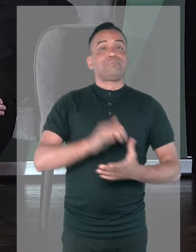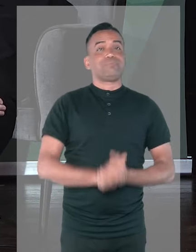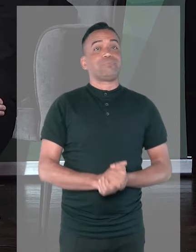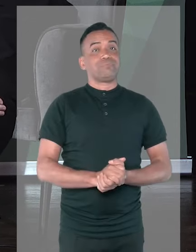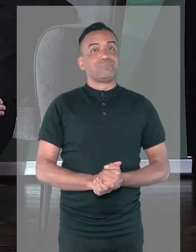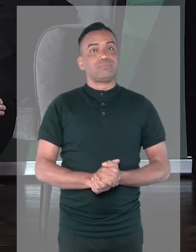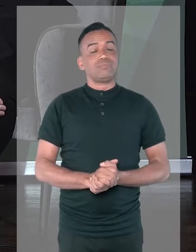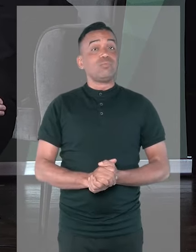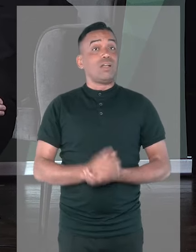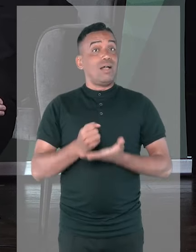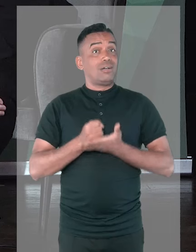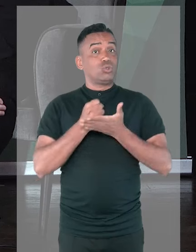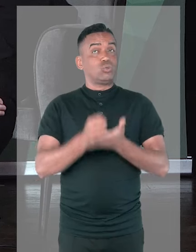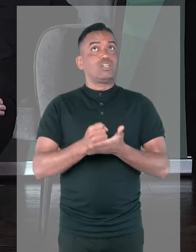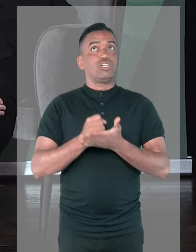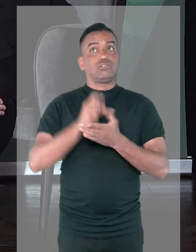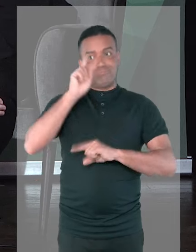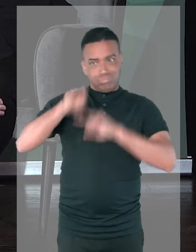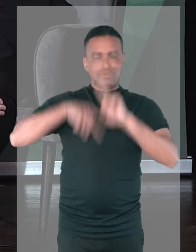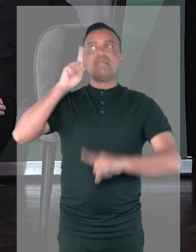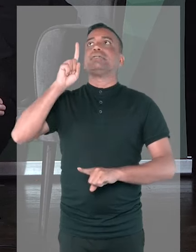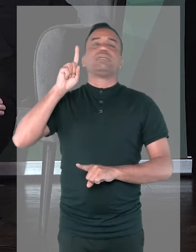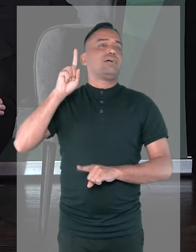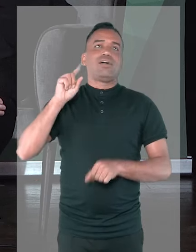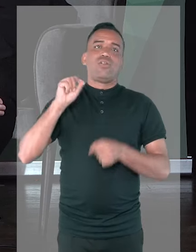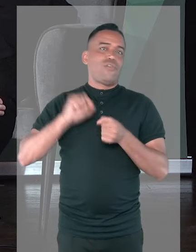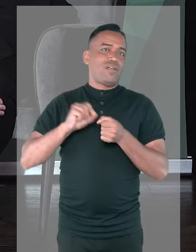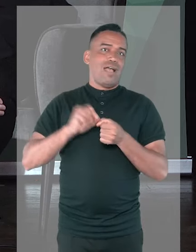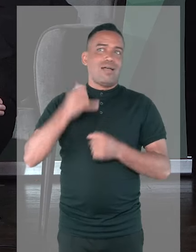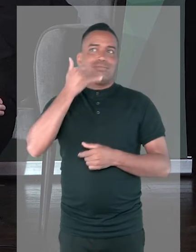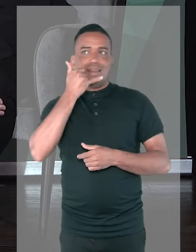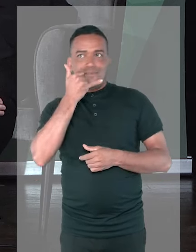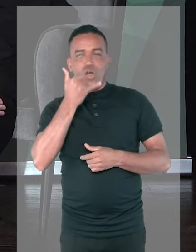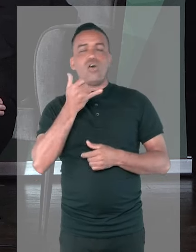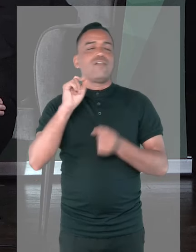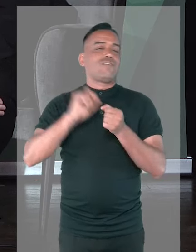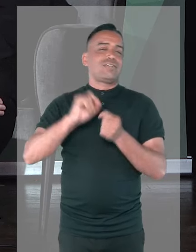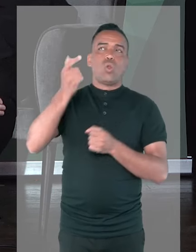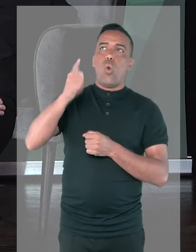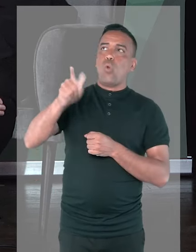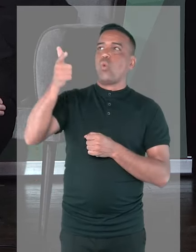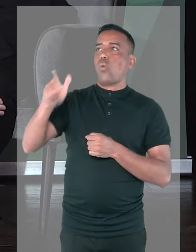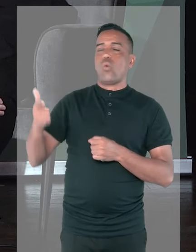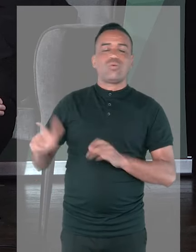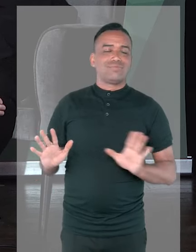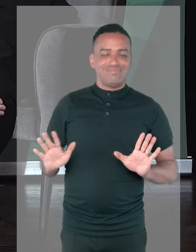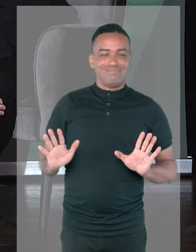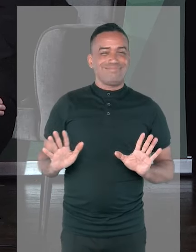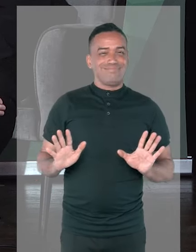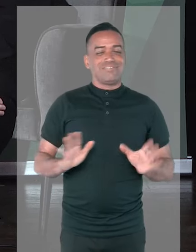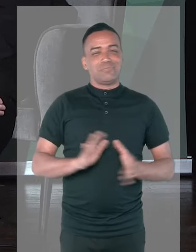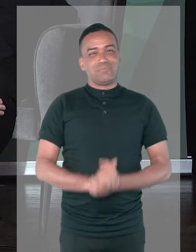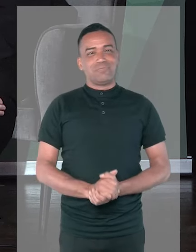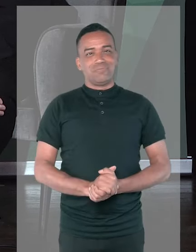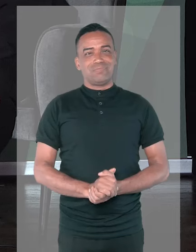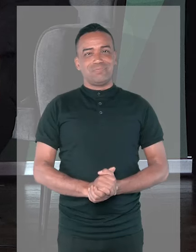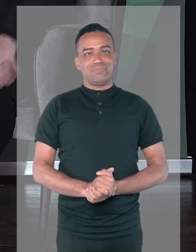Que ajudam a gente a sobreviver e não ficar tanto tempo fazendo outras coisas mais terríveis,